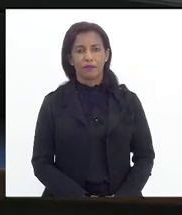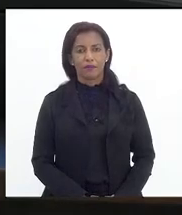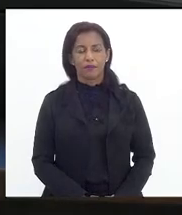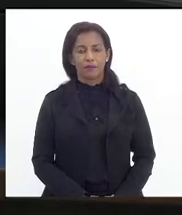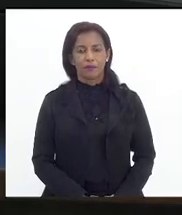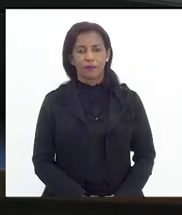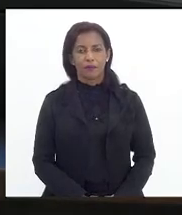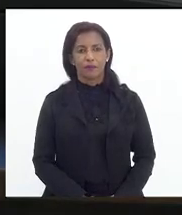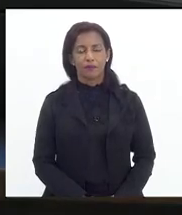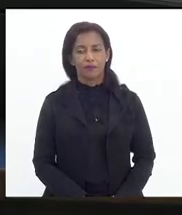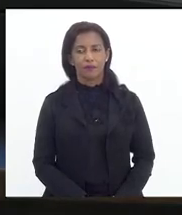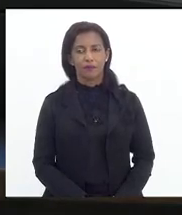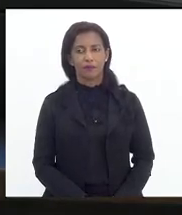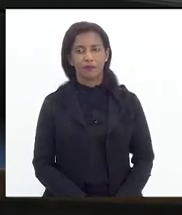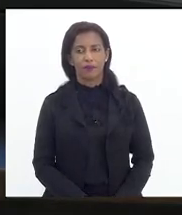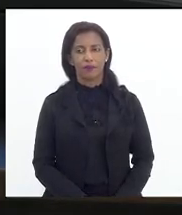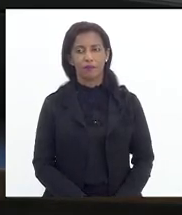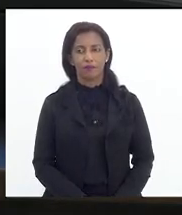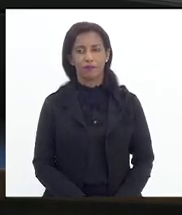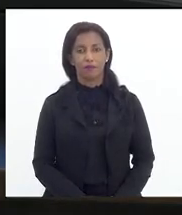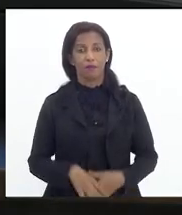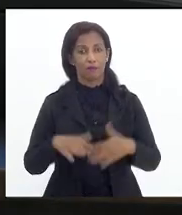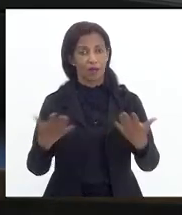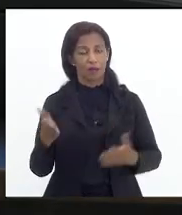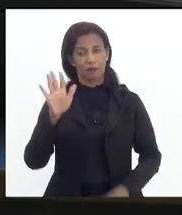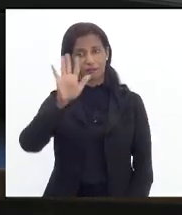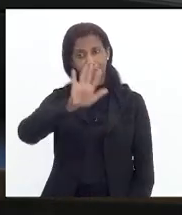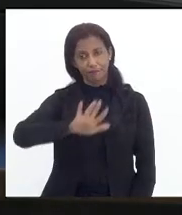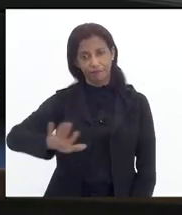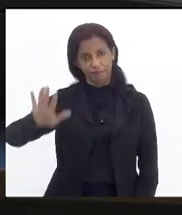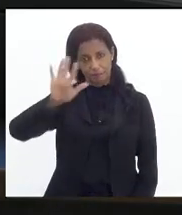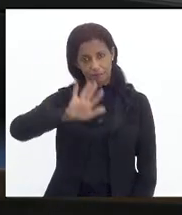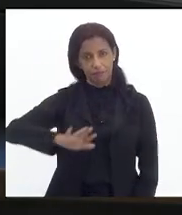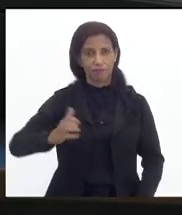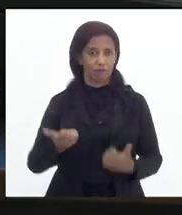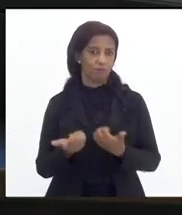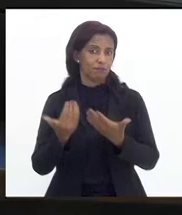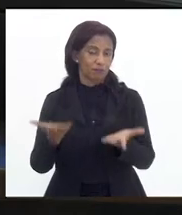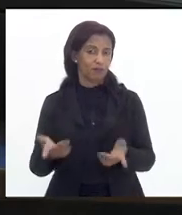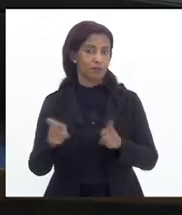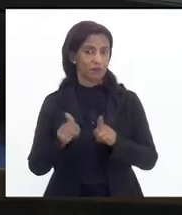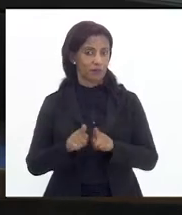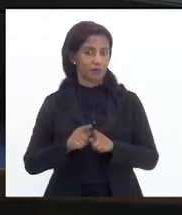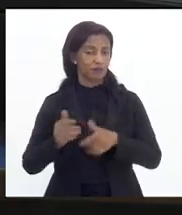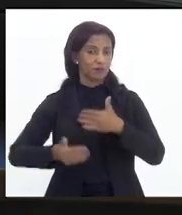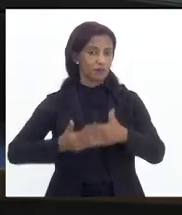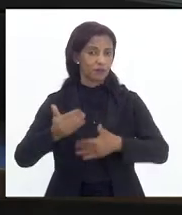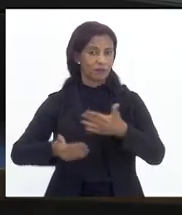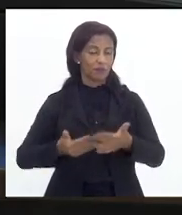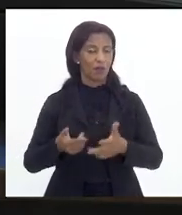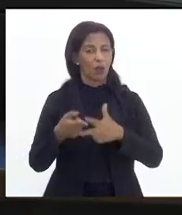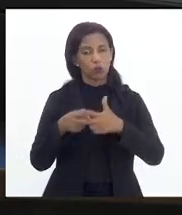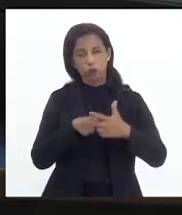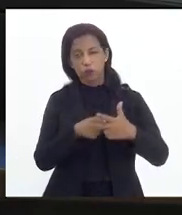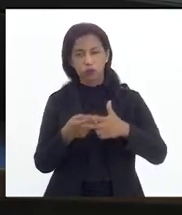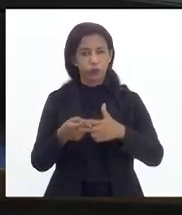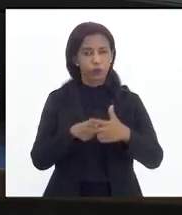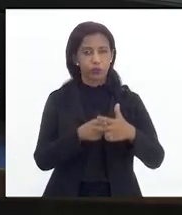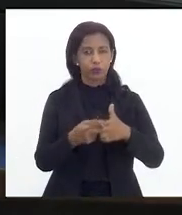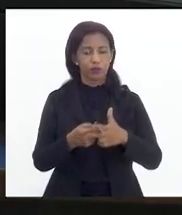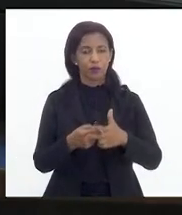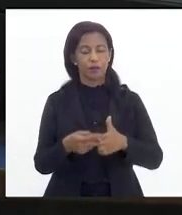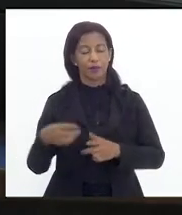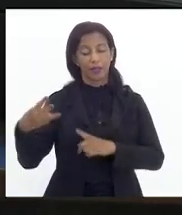bom então aí são nesse cenário base que nós entregamos e que consequentemente para o ajuste nós